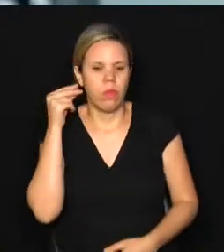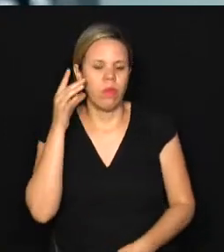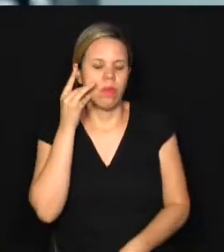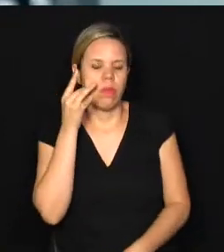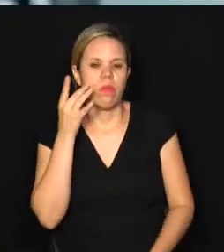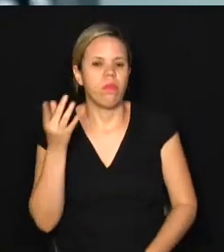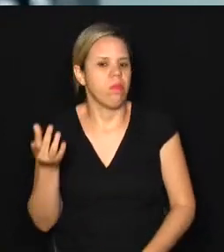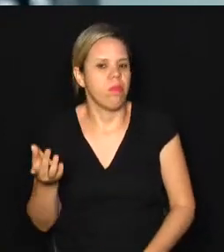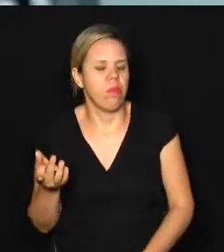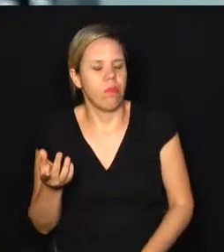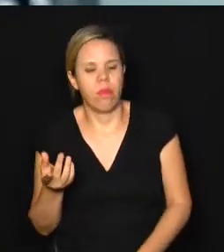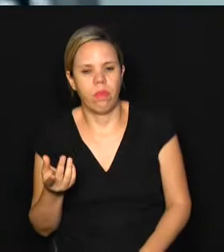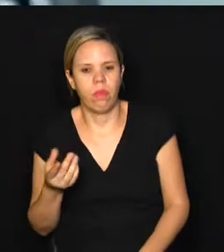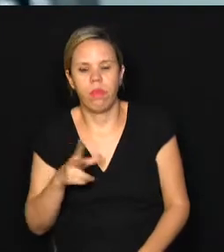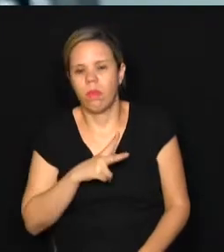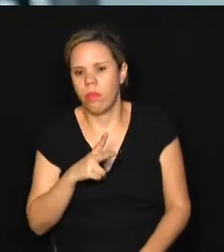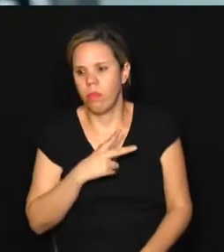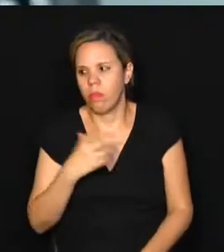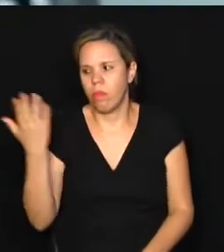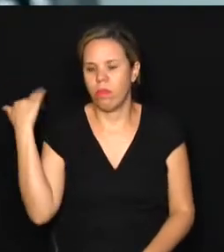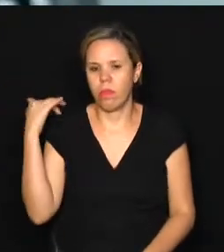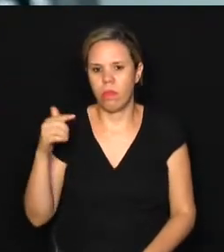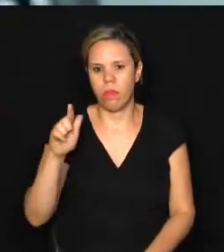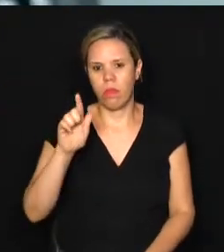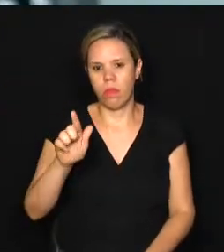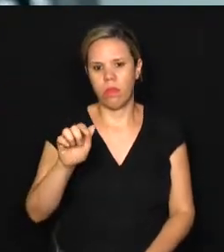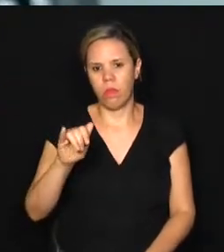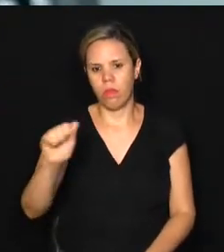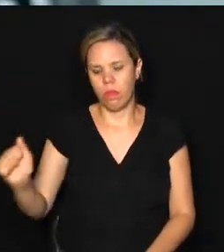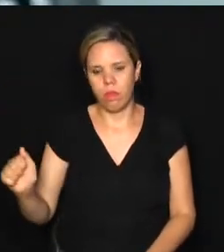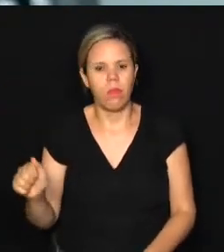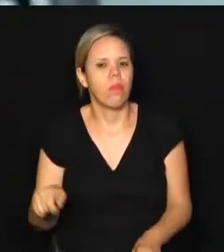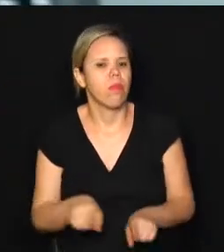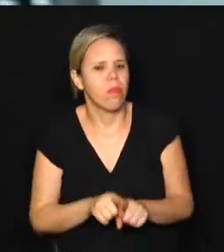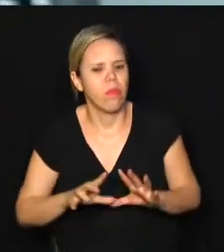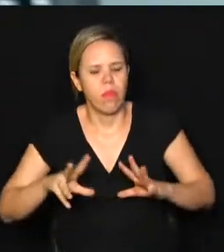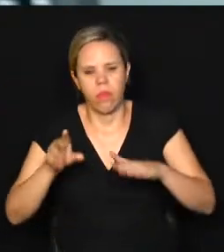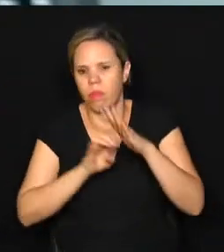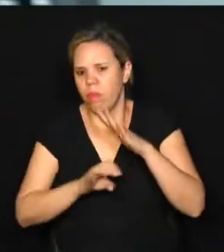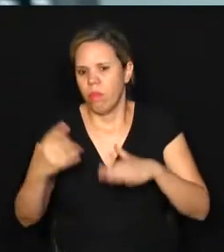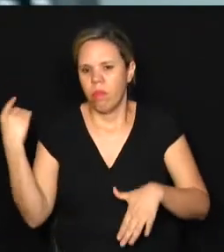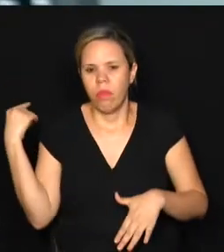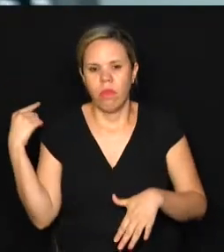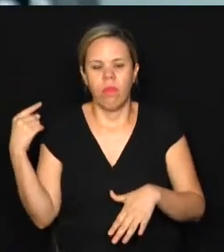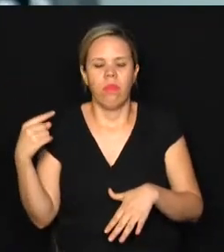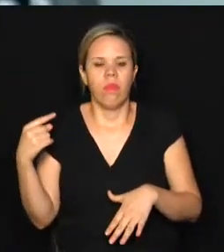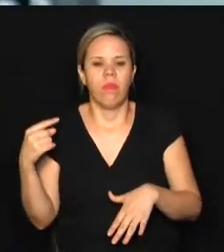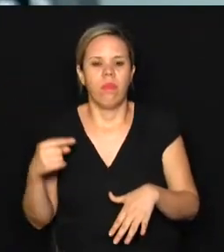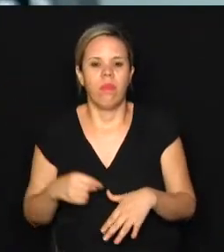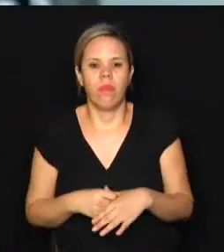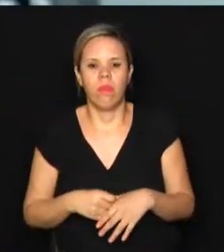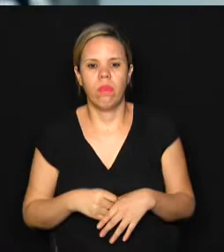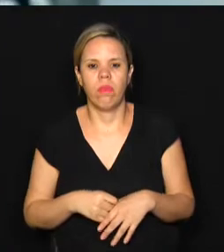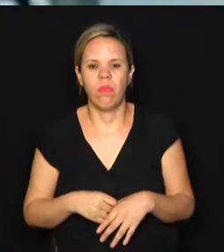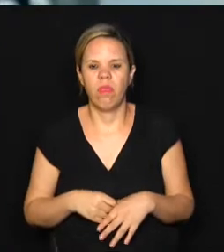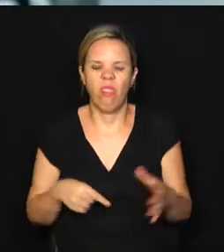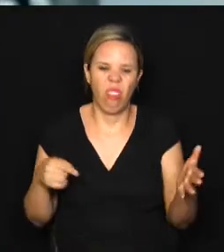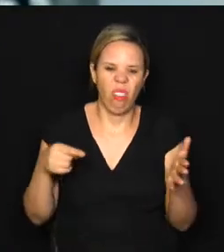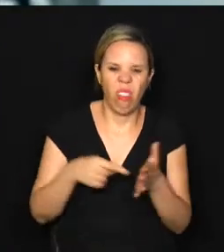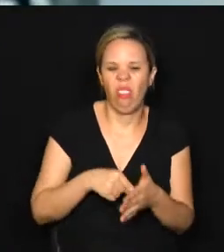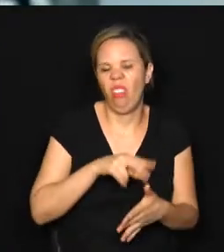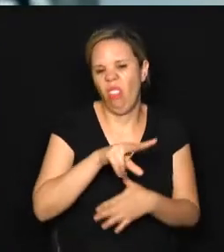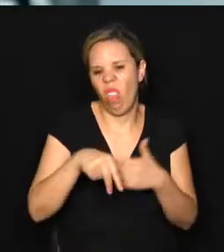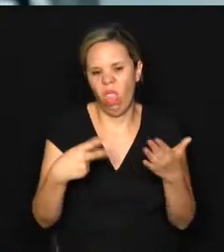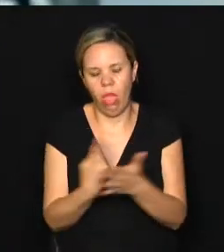se vocês lembram desse caso, que era a GEA. Essa empresa também toda com denúncias de corrupção e tal.